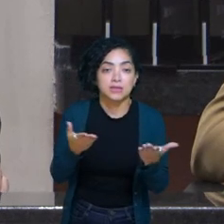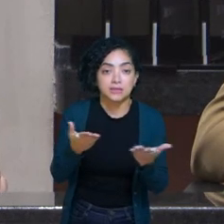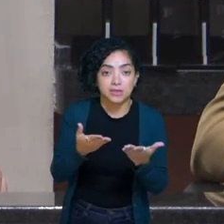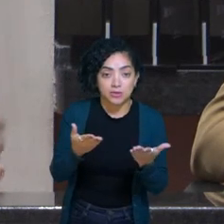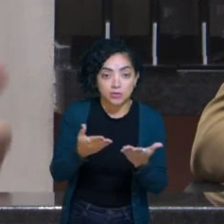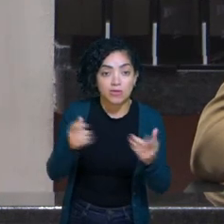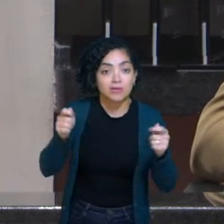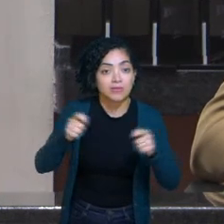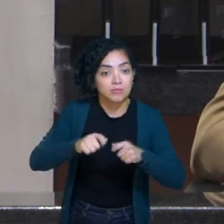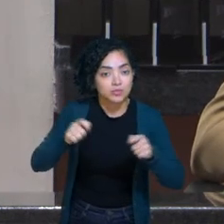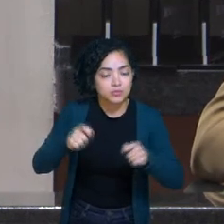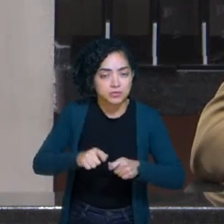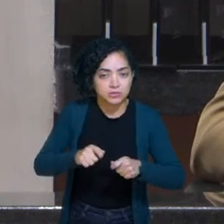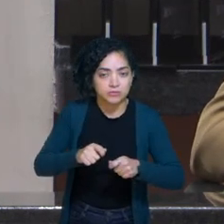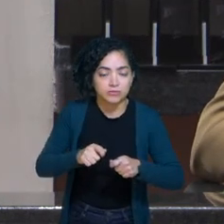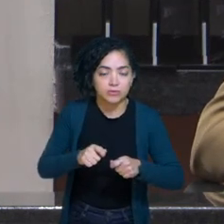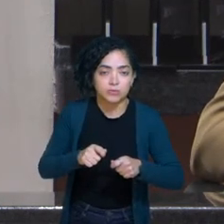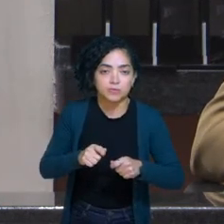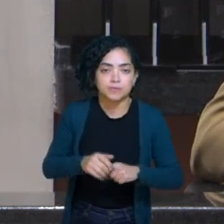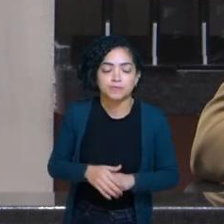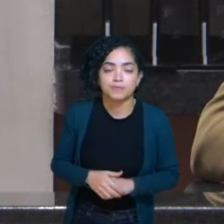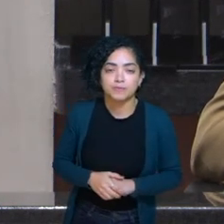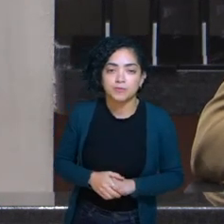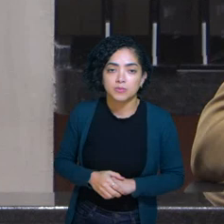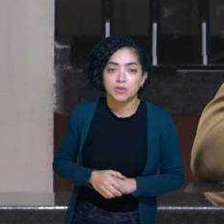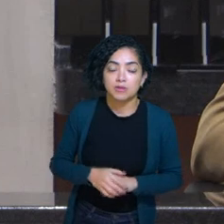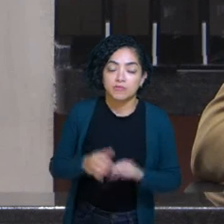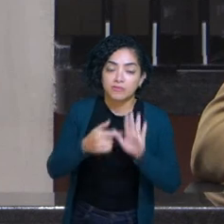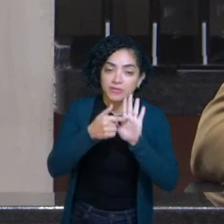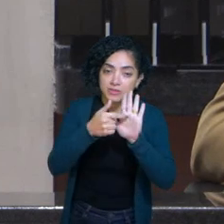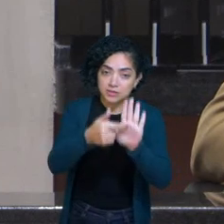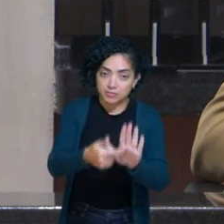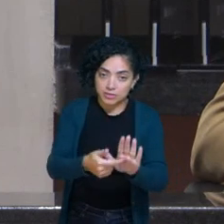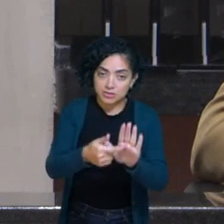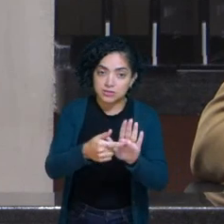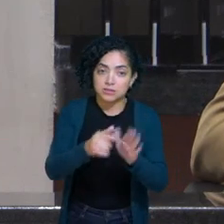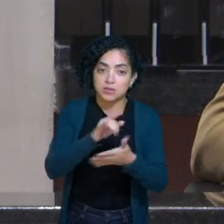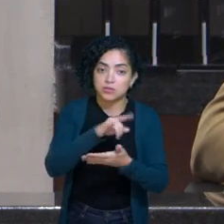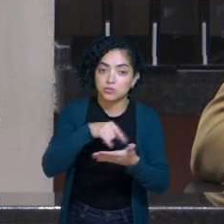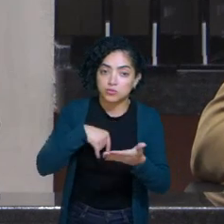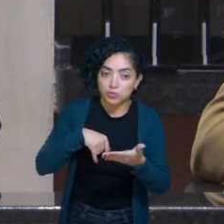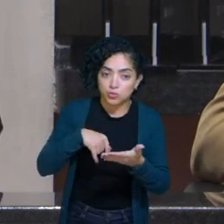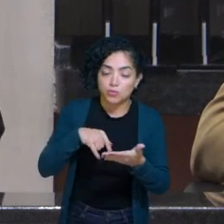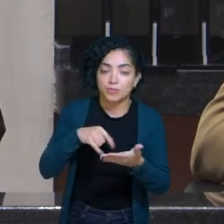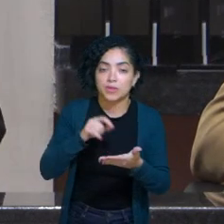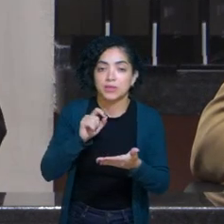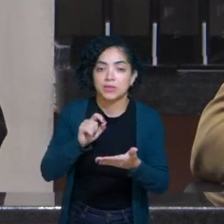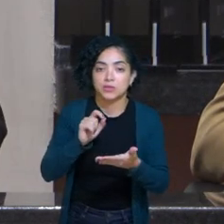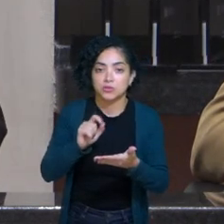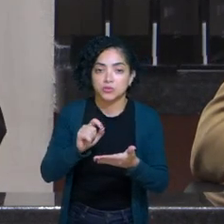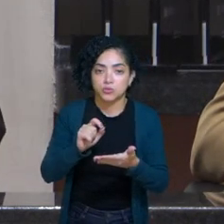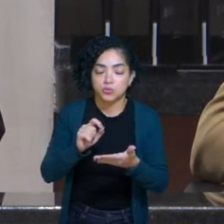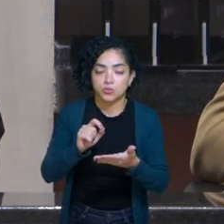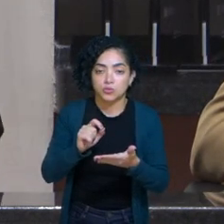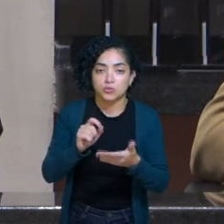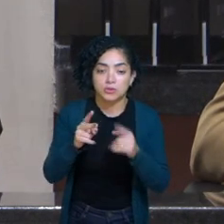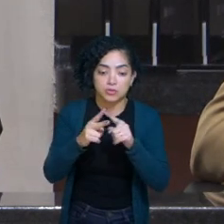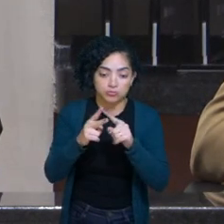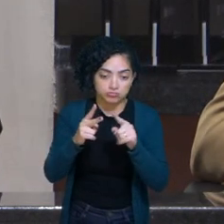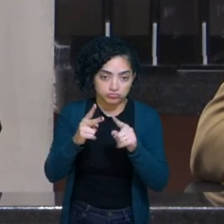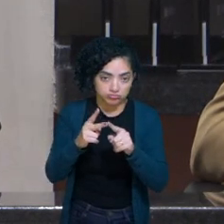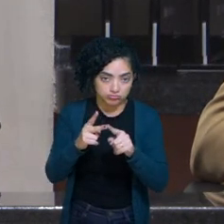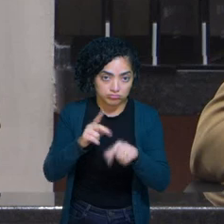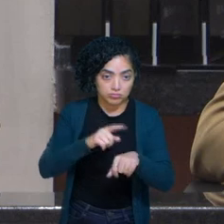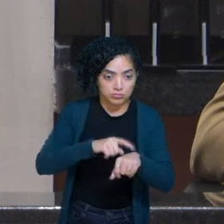possível então Eh vai ser apresentado um documento que é conso de dois momentos um momento de